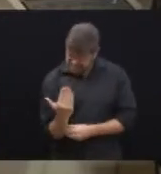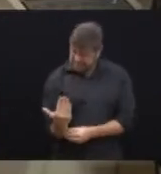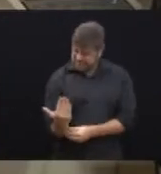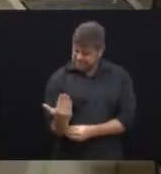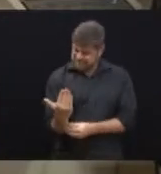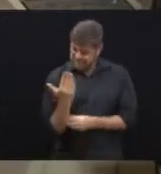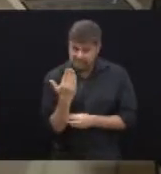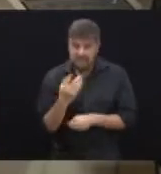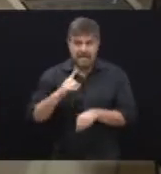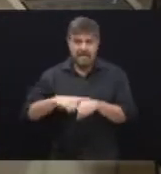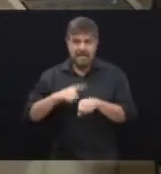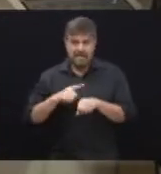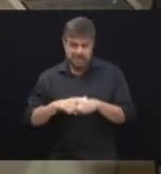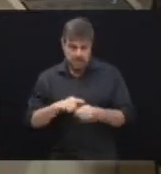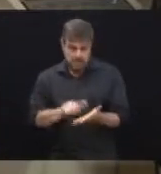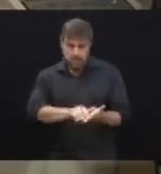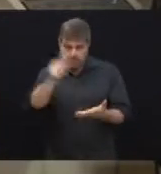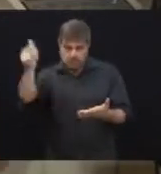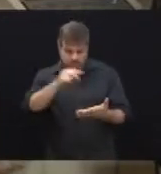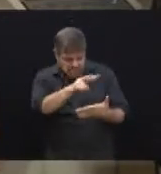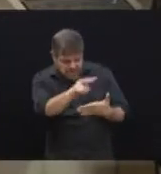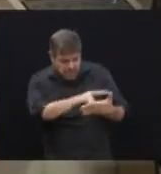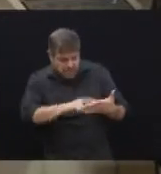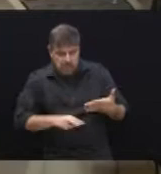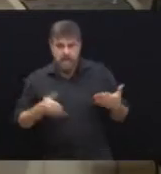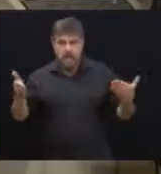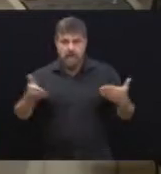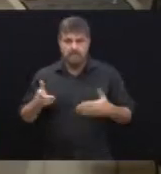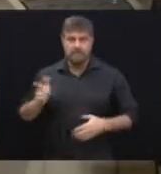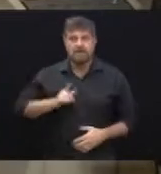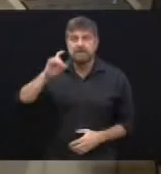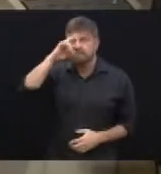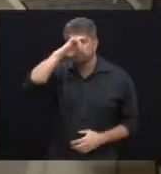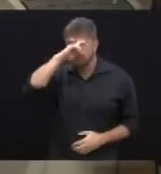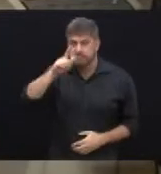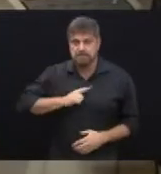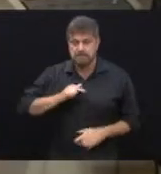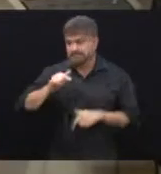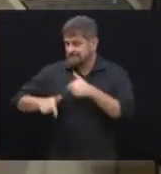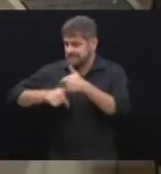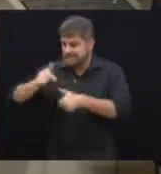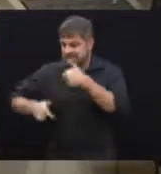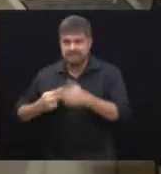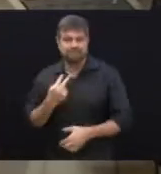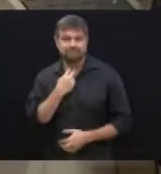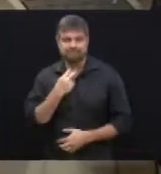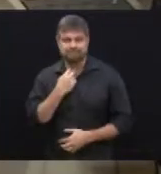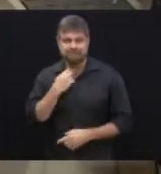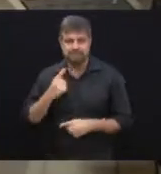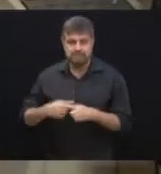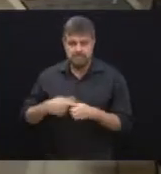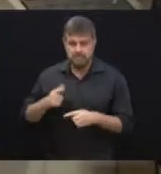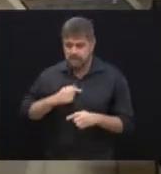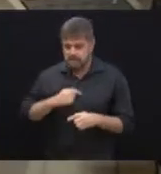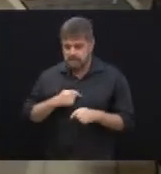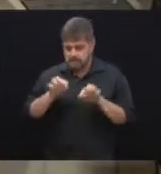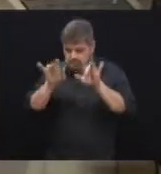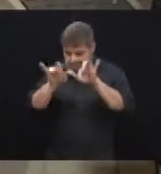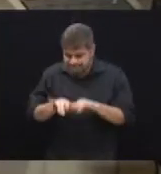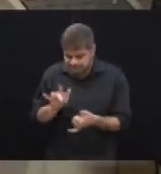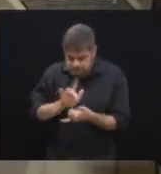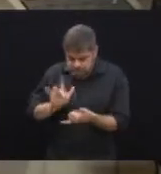era mais para fazer trabalhos manuais ou para ler um jornal, e agora tem dificuldade de trabalho mesmo, porque o trabalho envolve